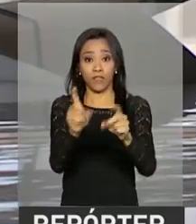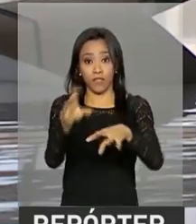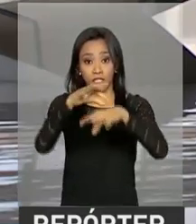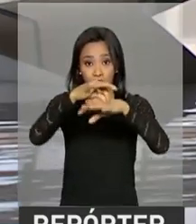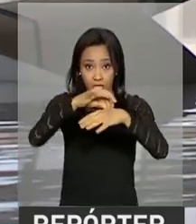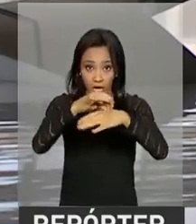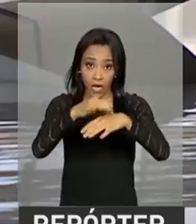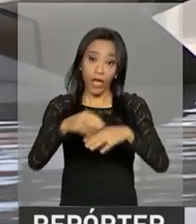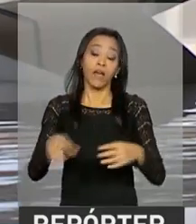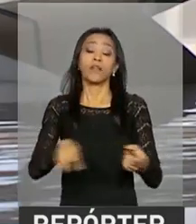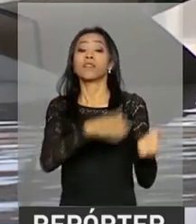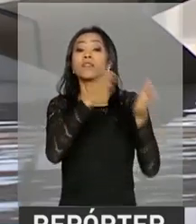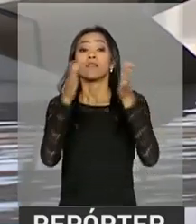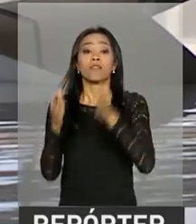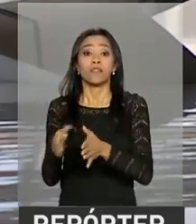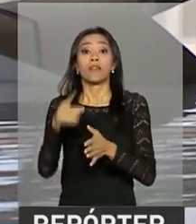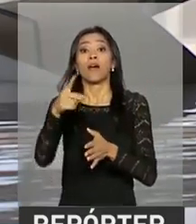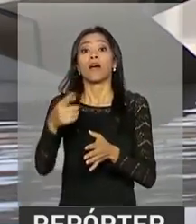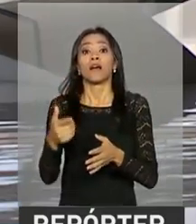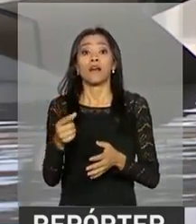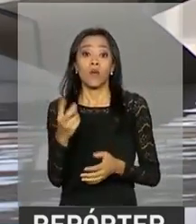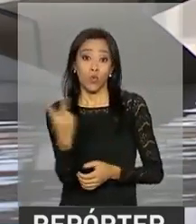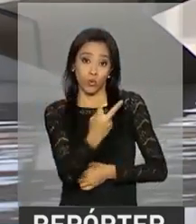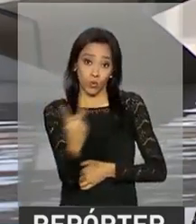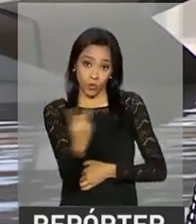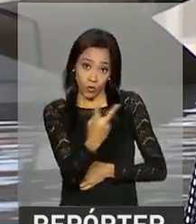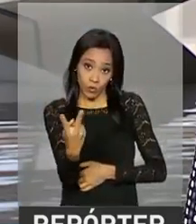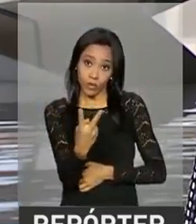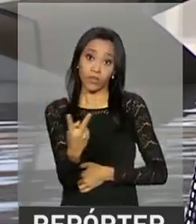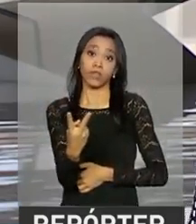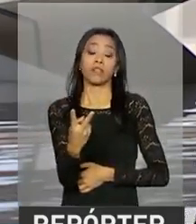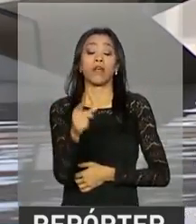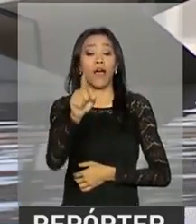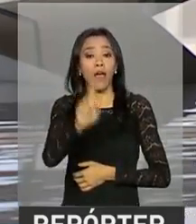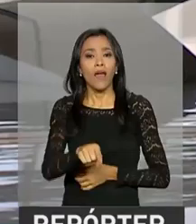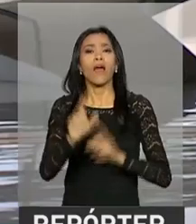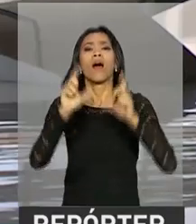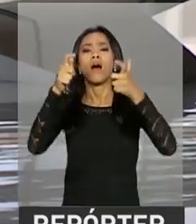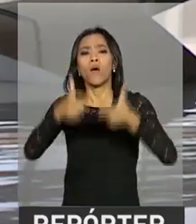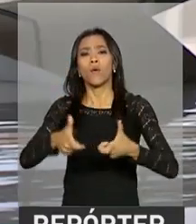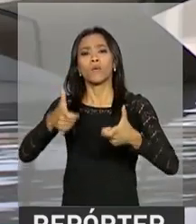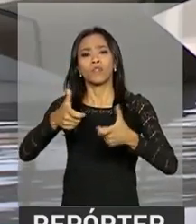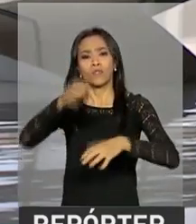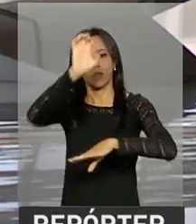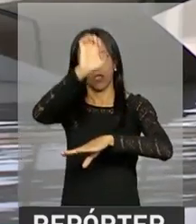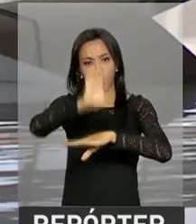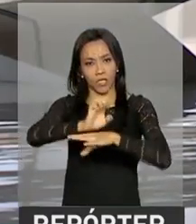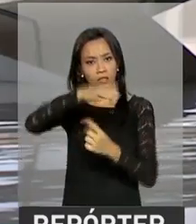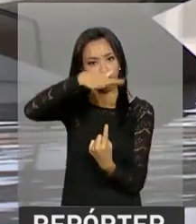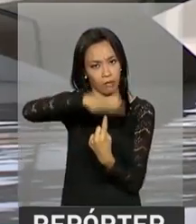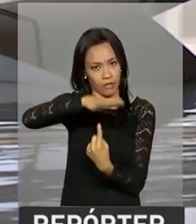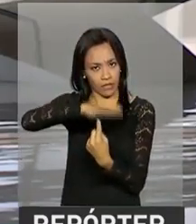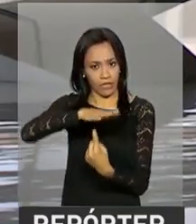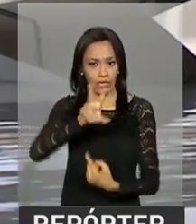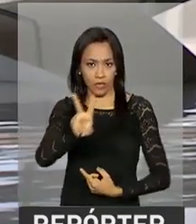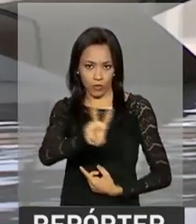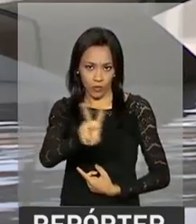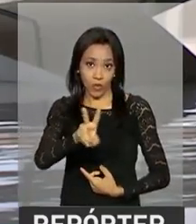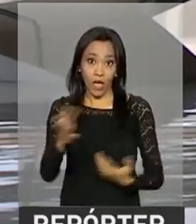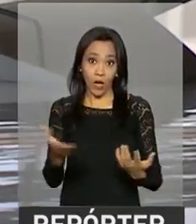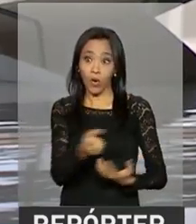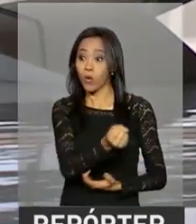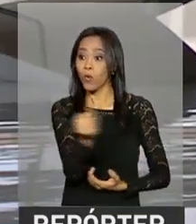em Colombo e transmite em Balsa os dois frigoríficos ficam no estado do Paraná agora são